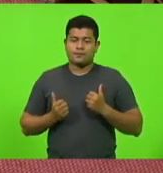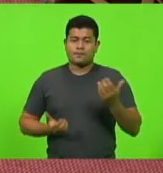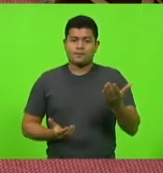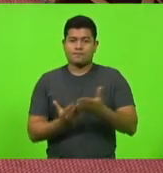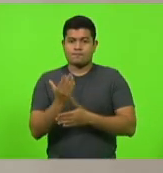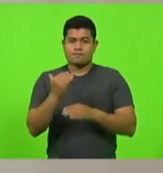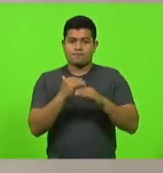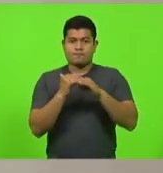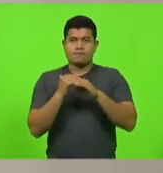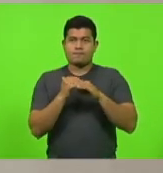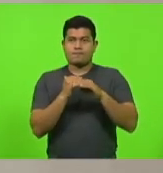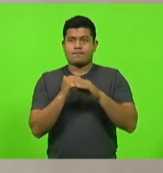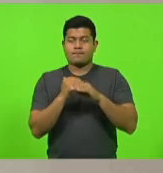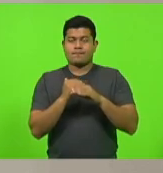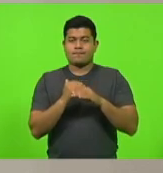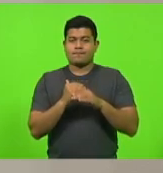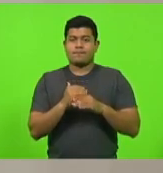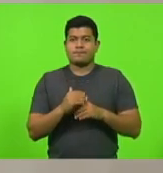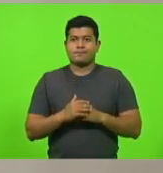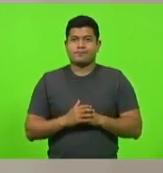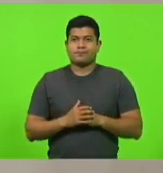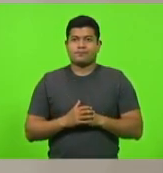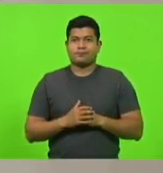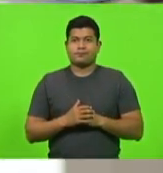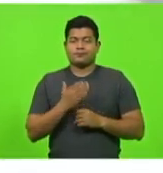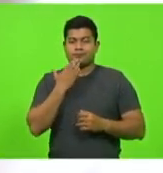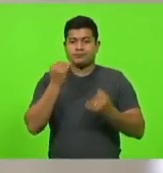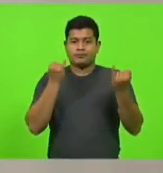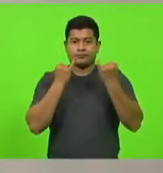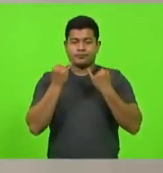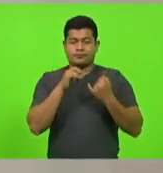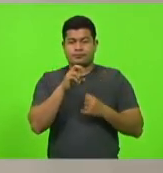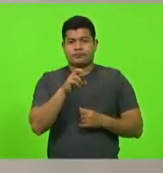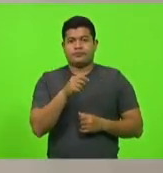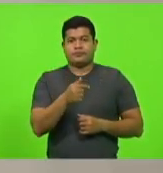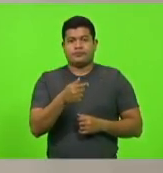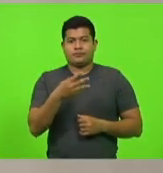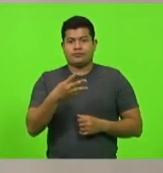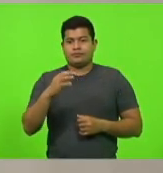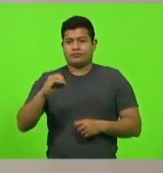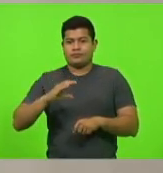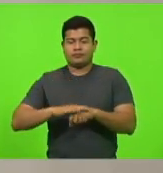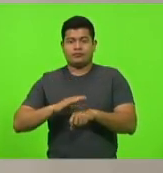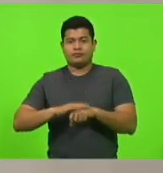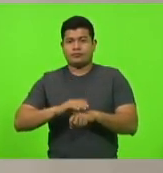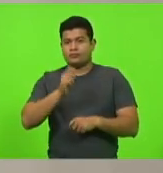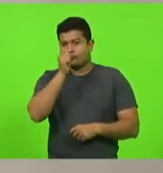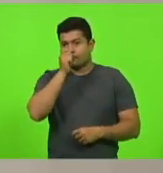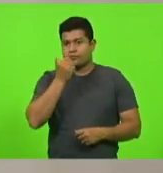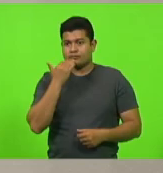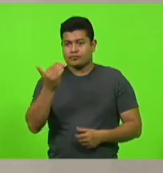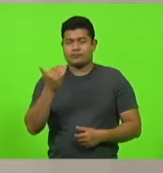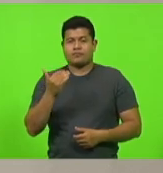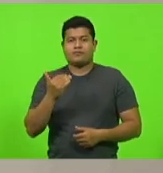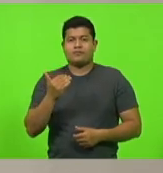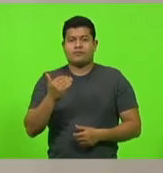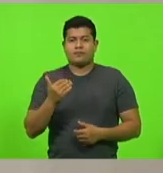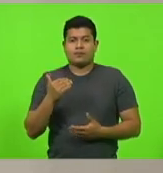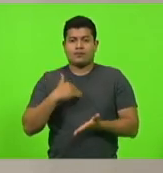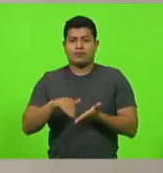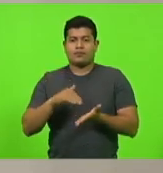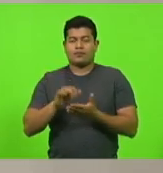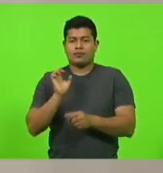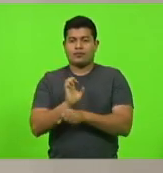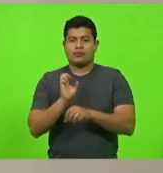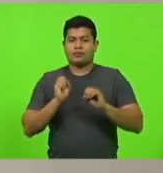Aprovado por unanimidade. Pedido de informação 740, autor deputado João Amin, solicitando ao secretário de Estado